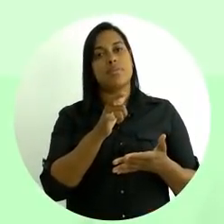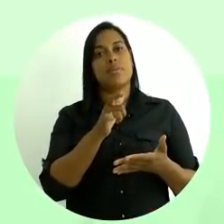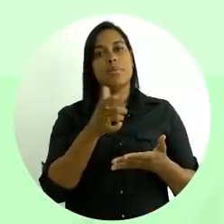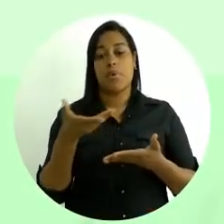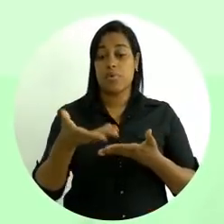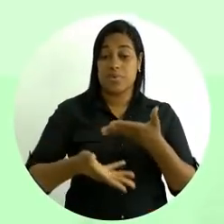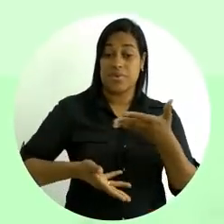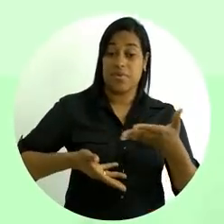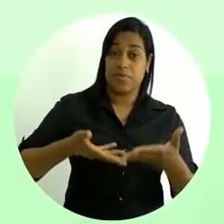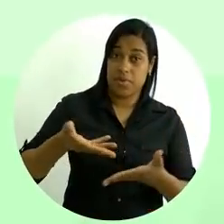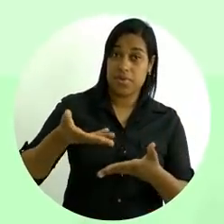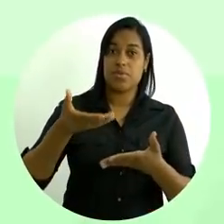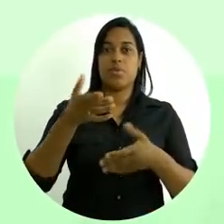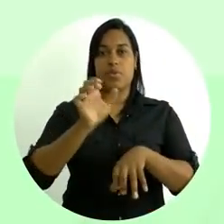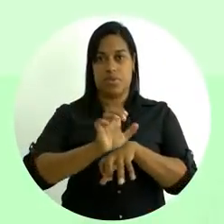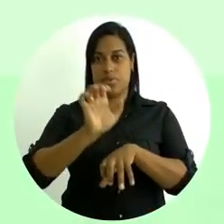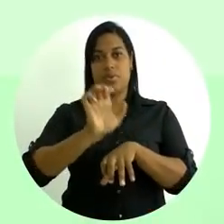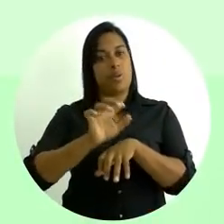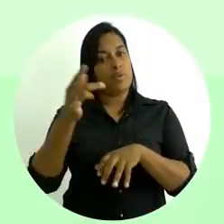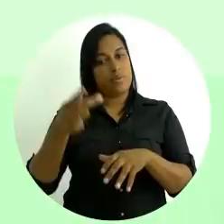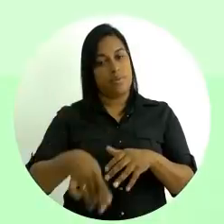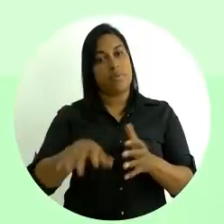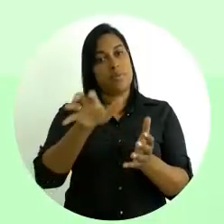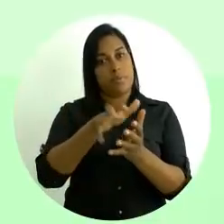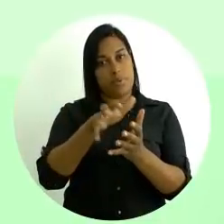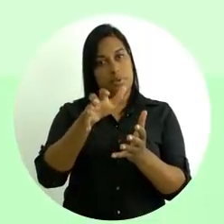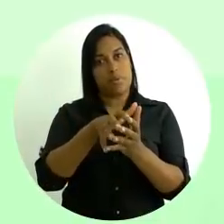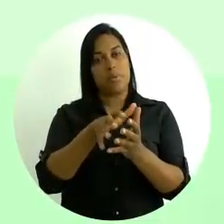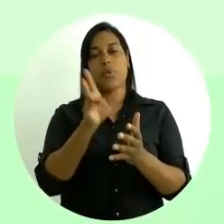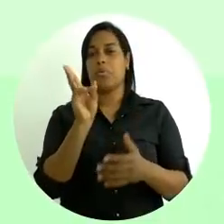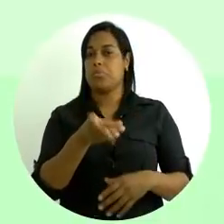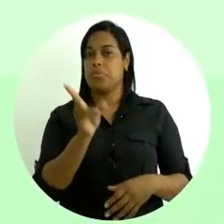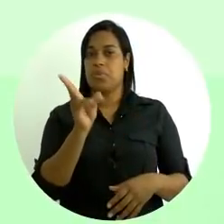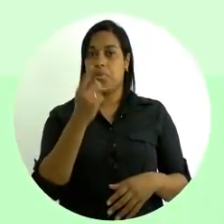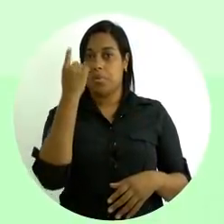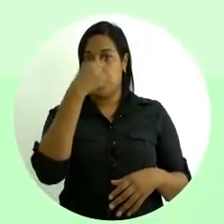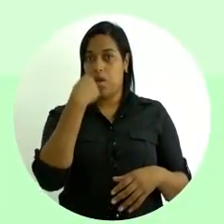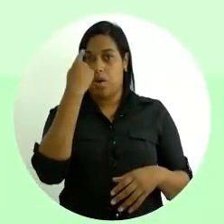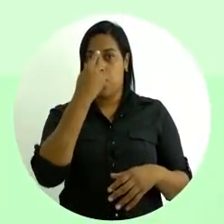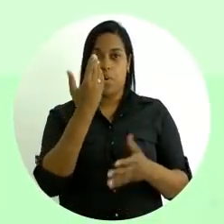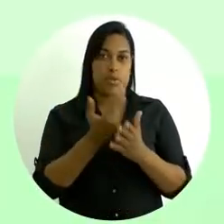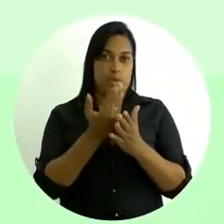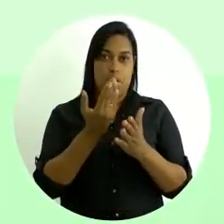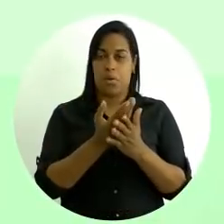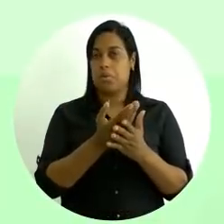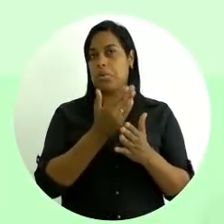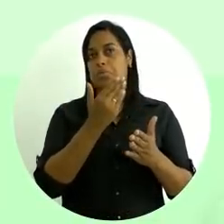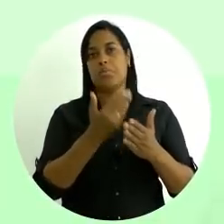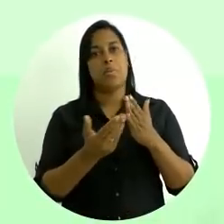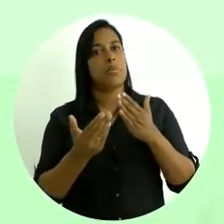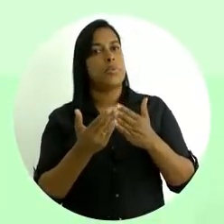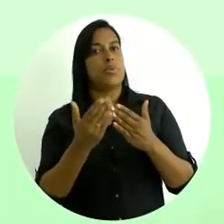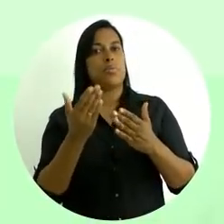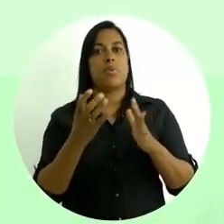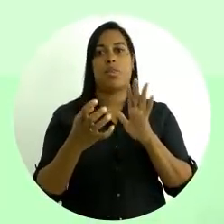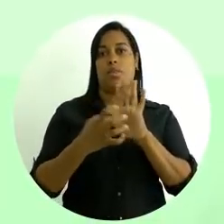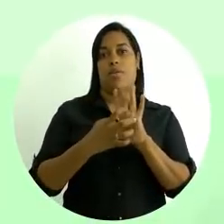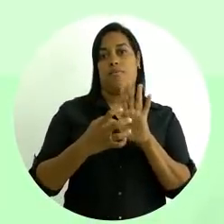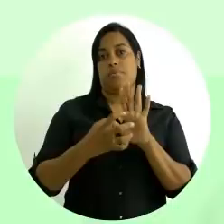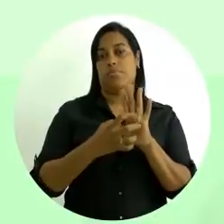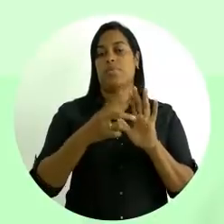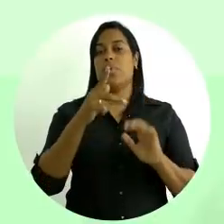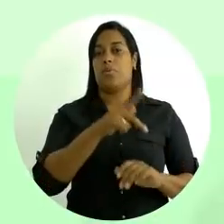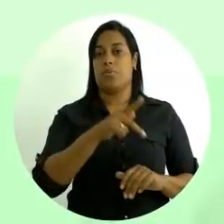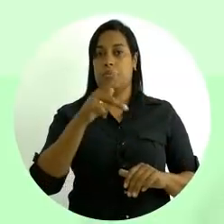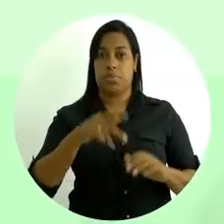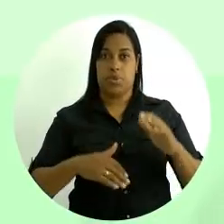que, para o serviço público do Estado de Pernambuco, é fixado a hora-aula, independentemente da função